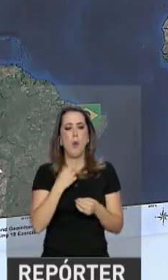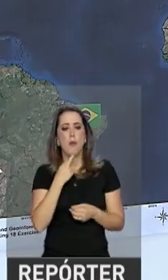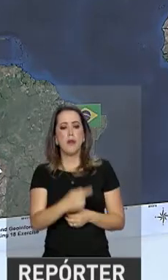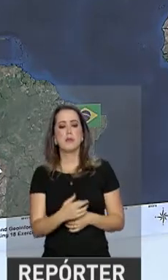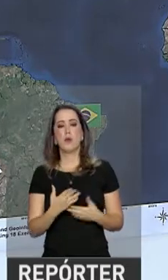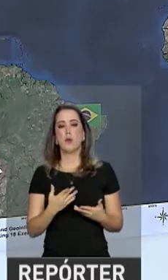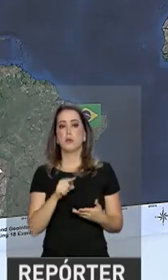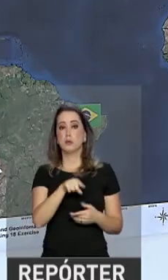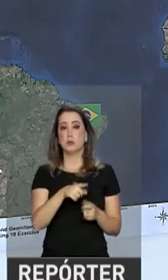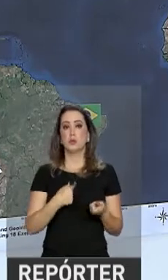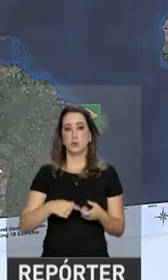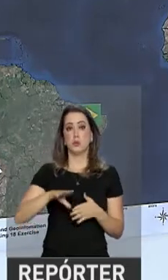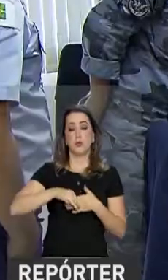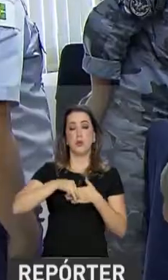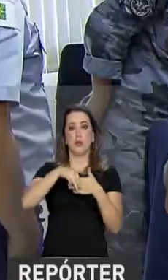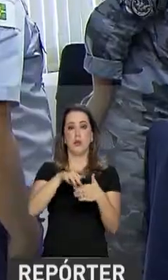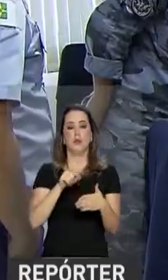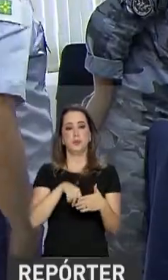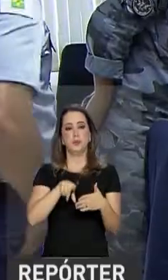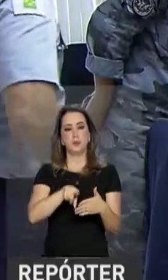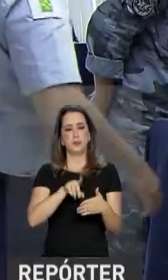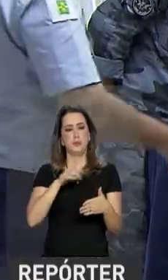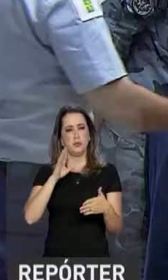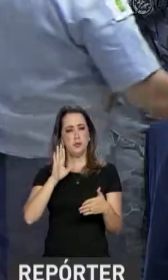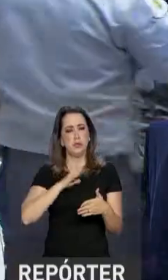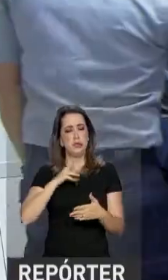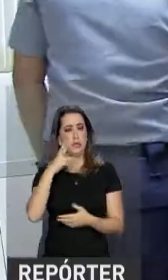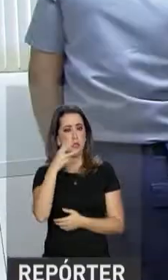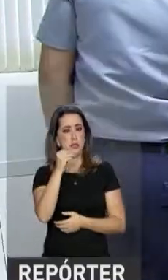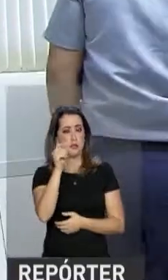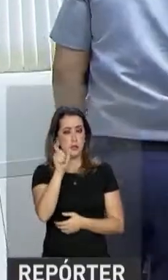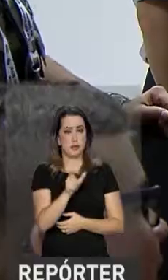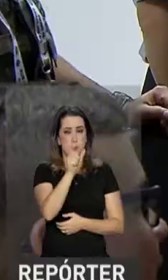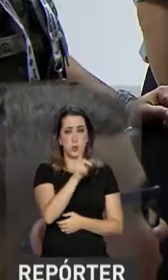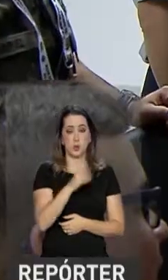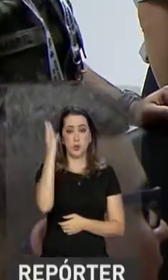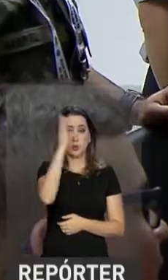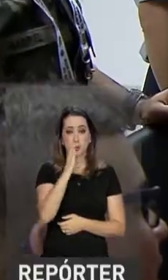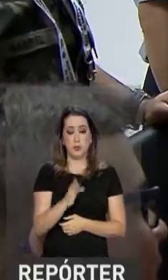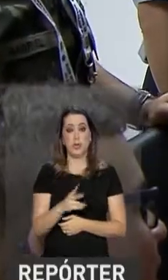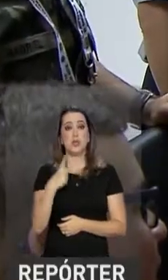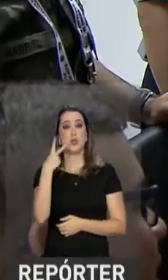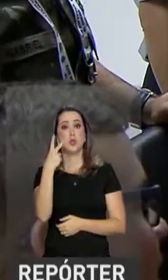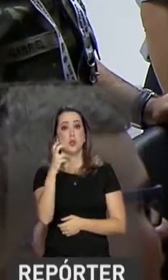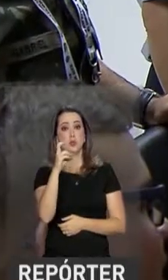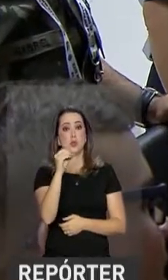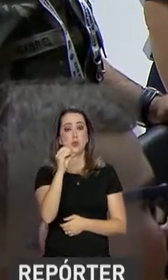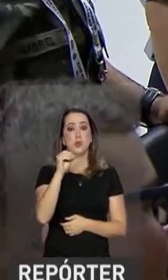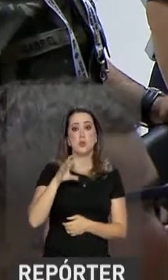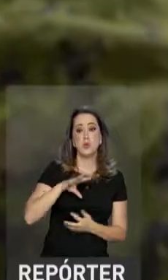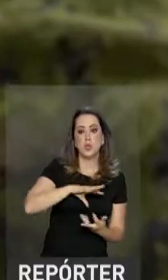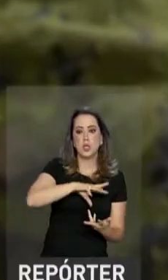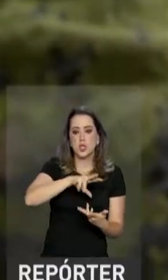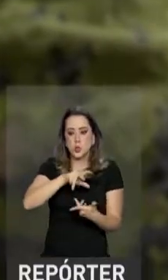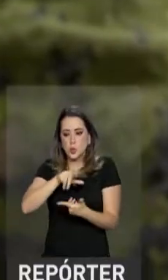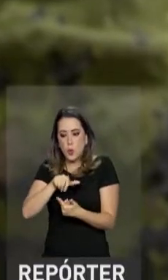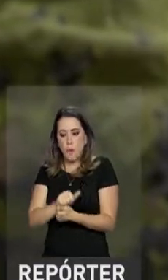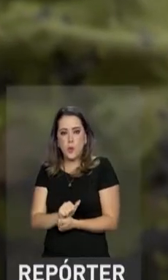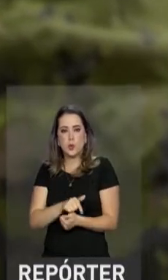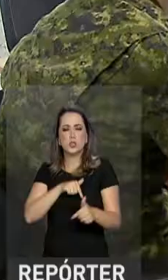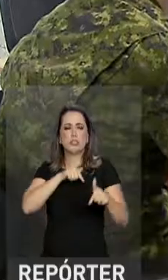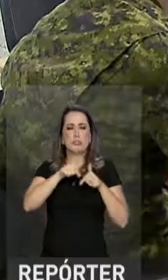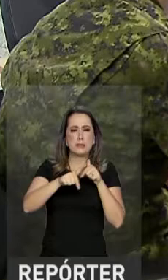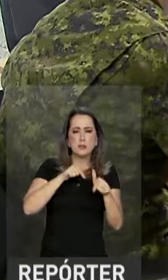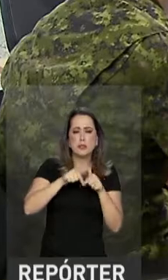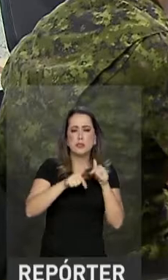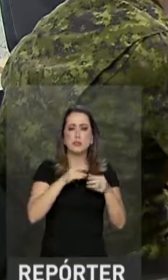sistema militar de comando e controle. São 300 participantes no Brasil e 2.500 em todo o mundo, trabalhando